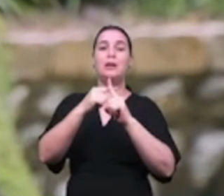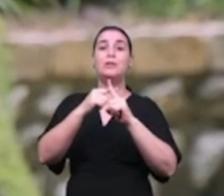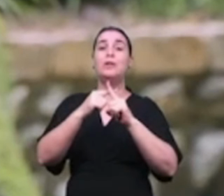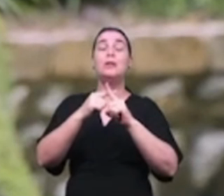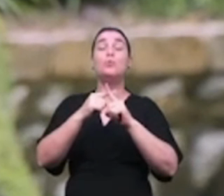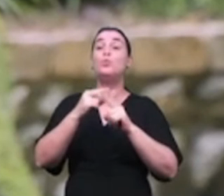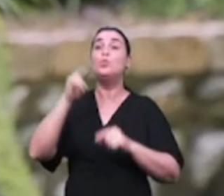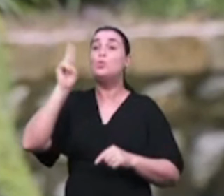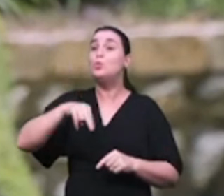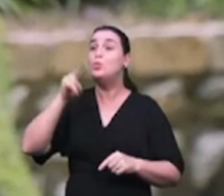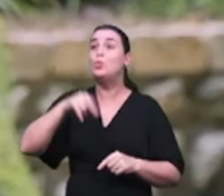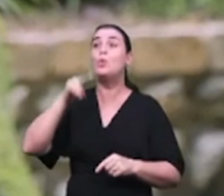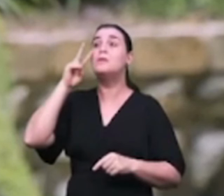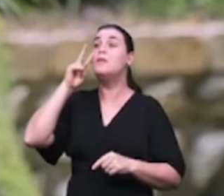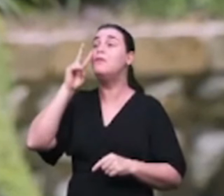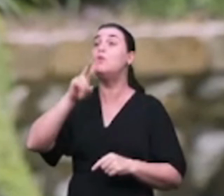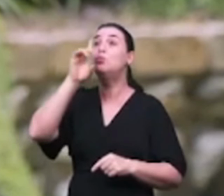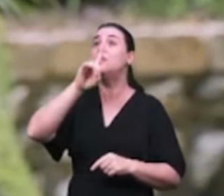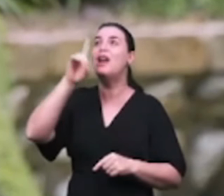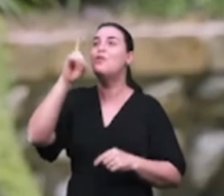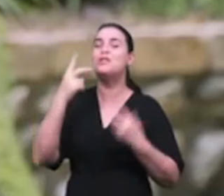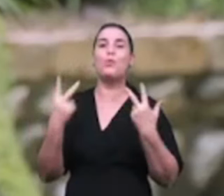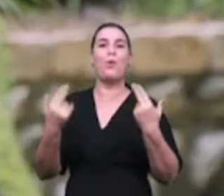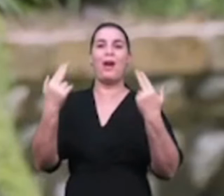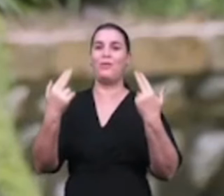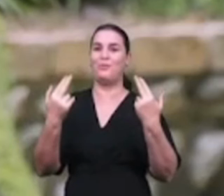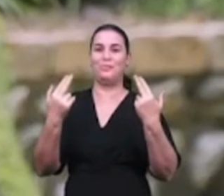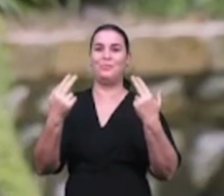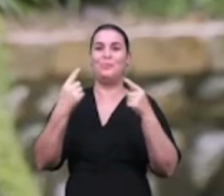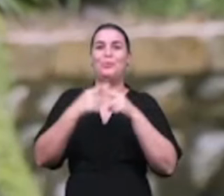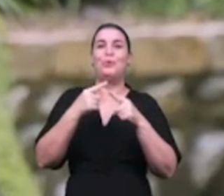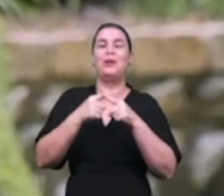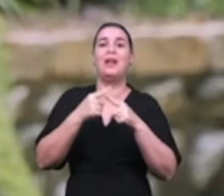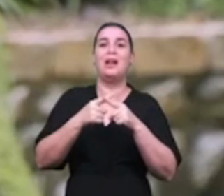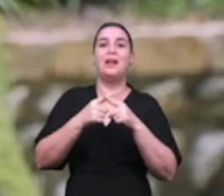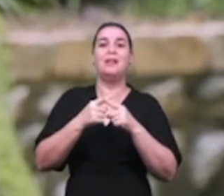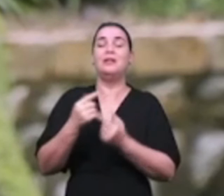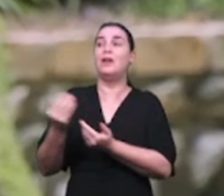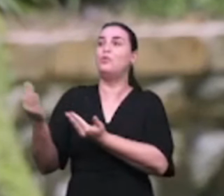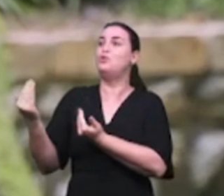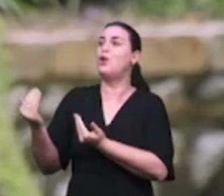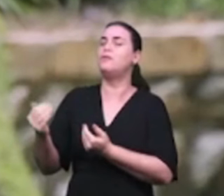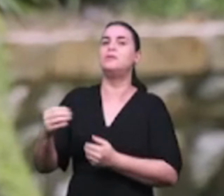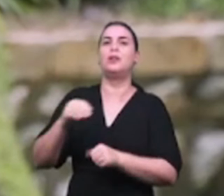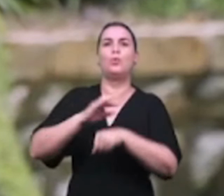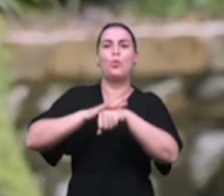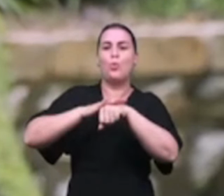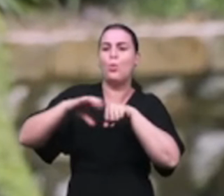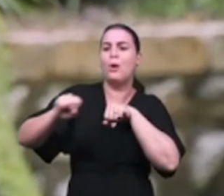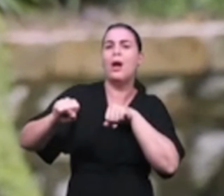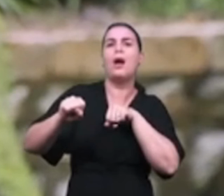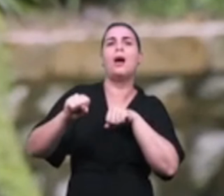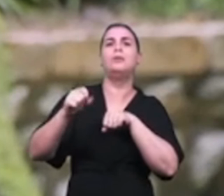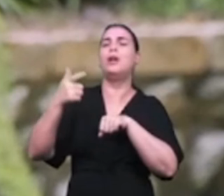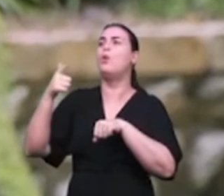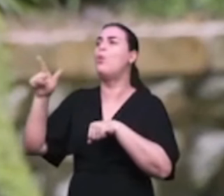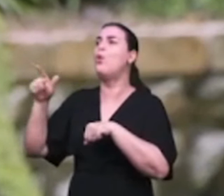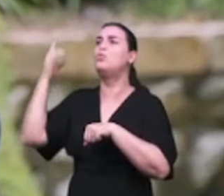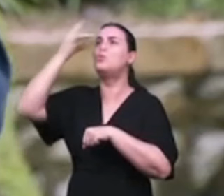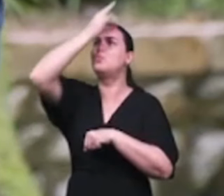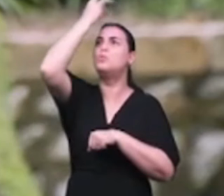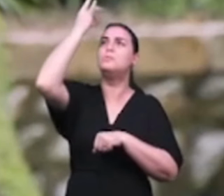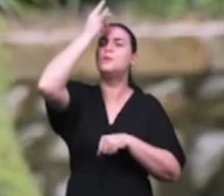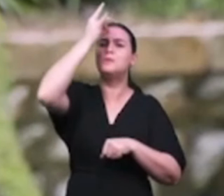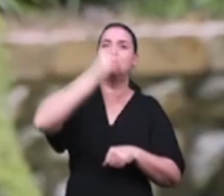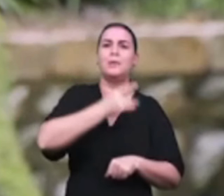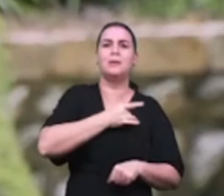que trabalha. Então aqui nós estamos reunidos, aqui na frente tem um jovem sendo curado, ali outro atrás, outro sendo batizado com o Espírito